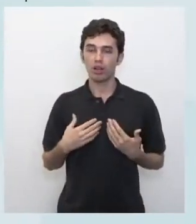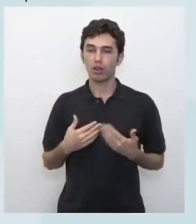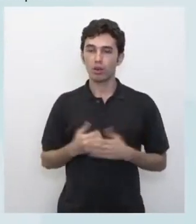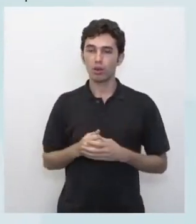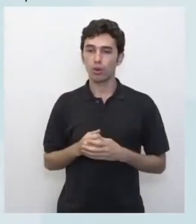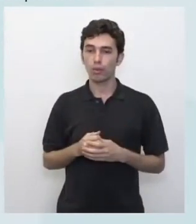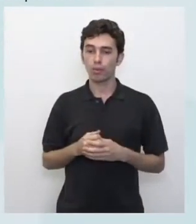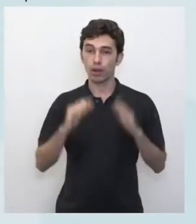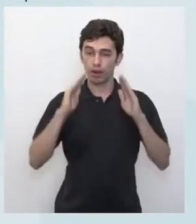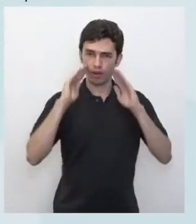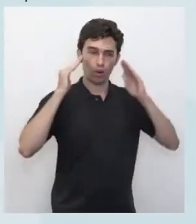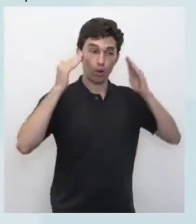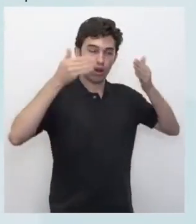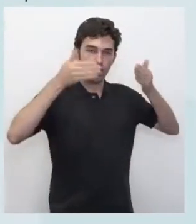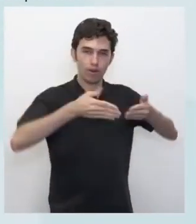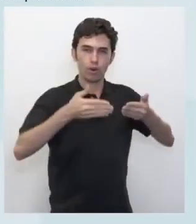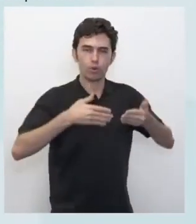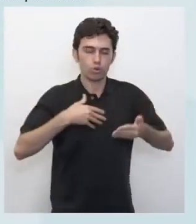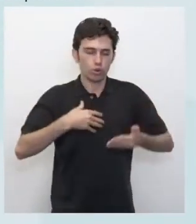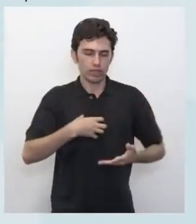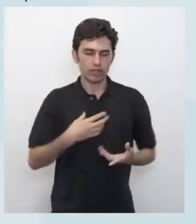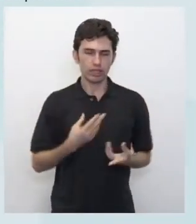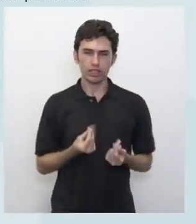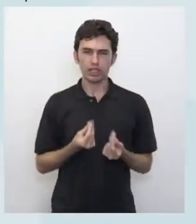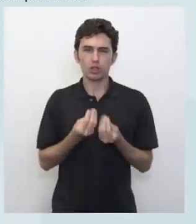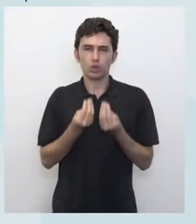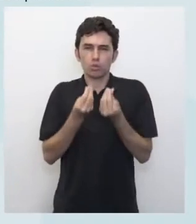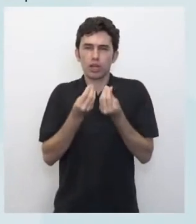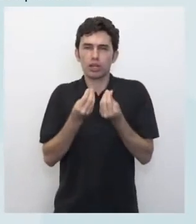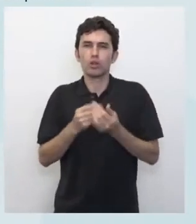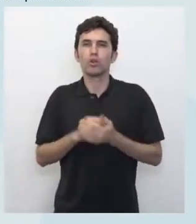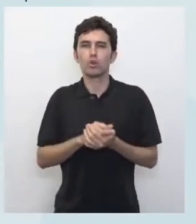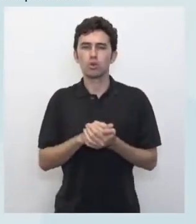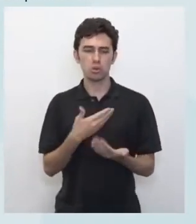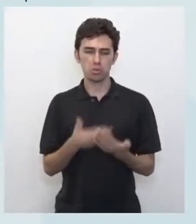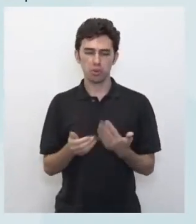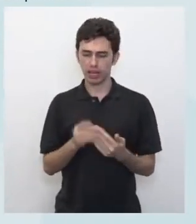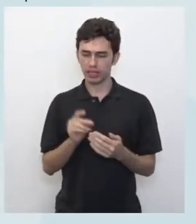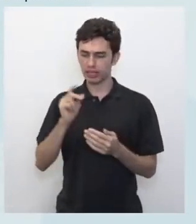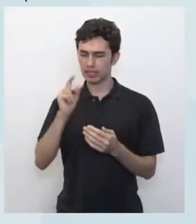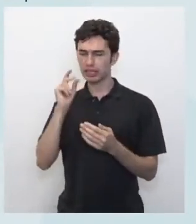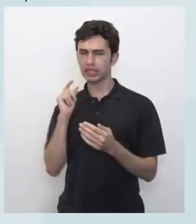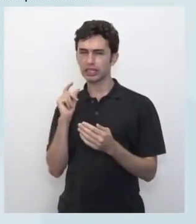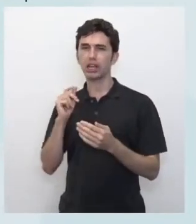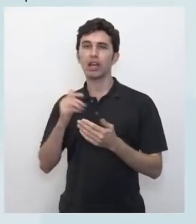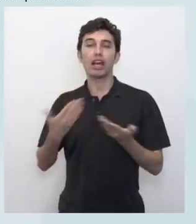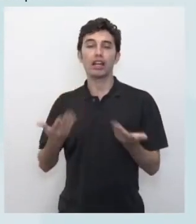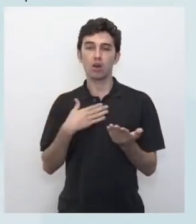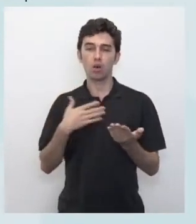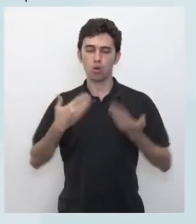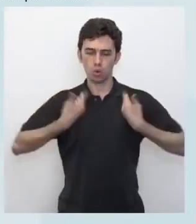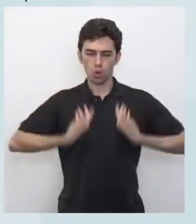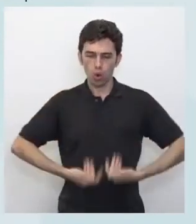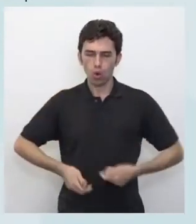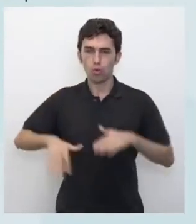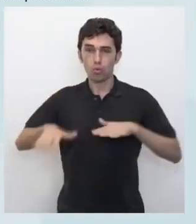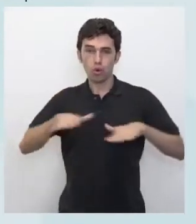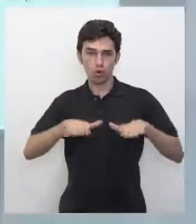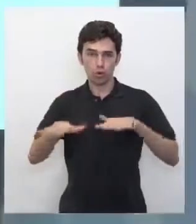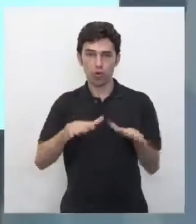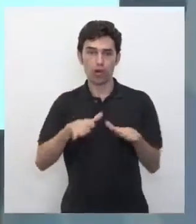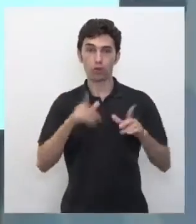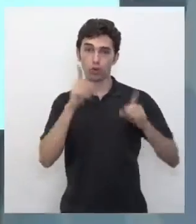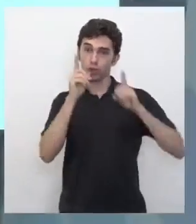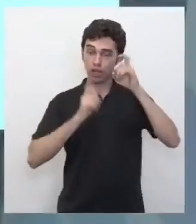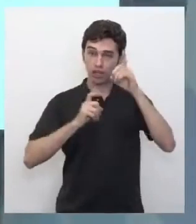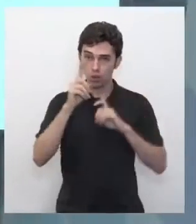em foco os instintos humanos, mesmo os mais primitivos, tá certo? Então, os movimentos do corpo gestual, ele